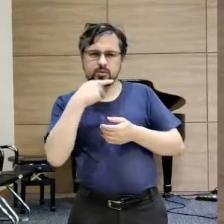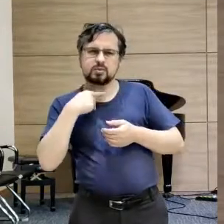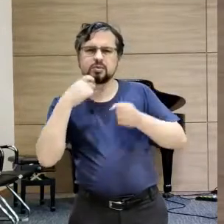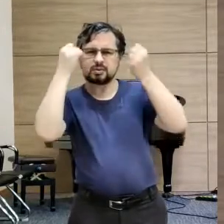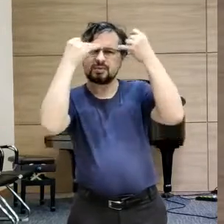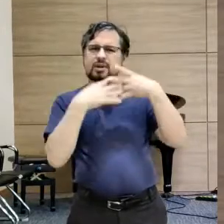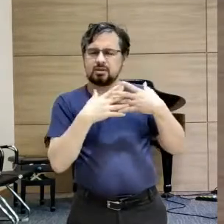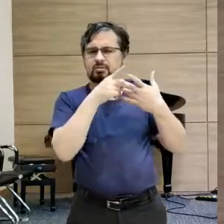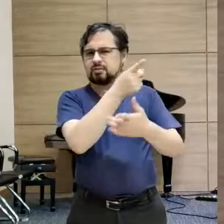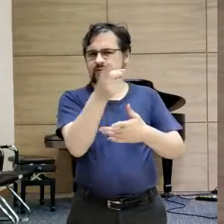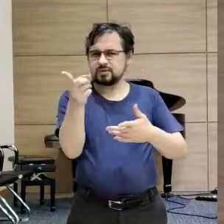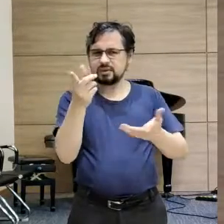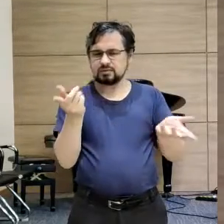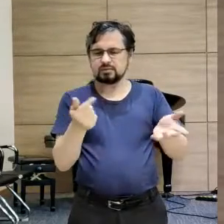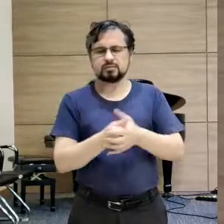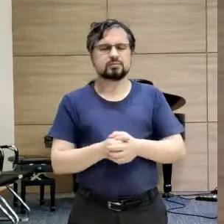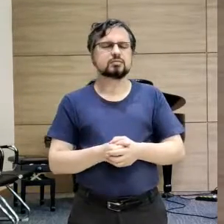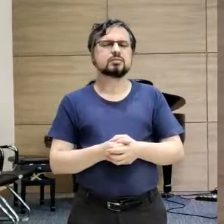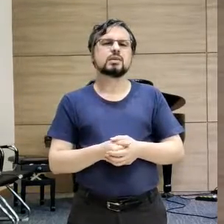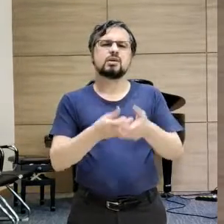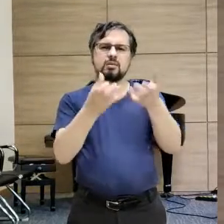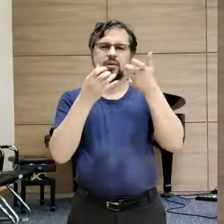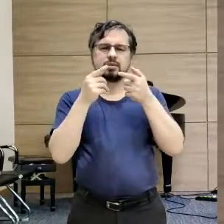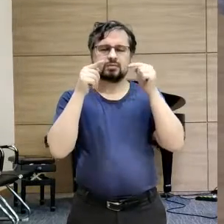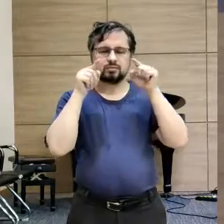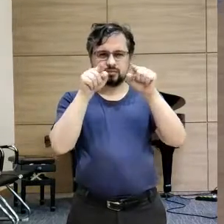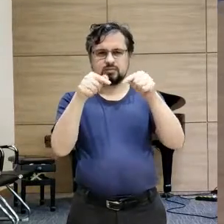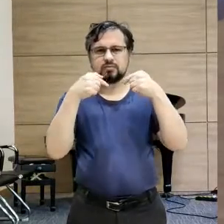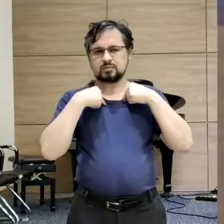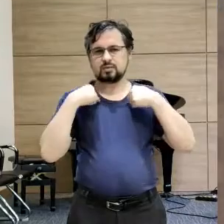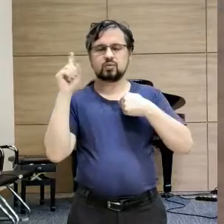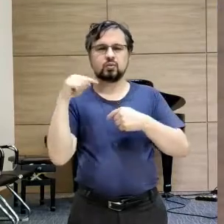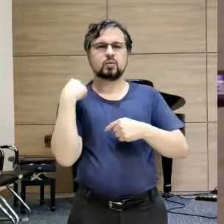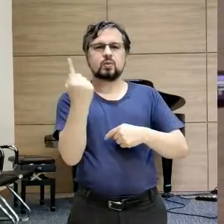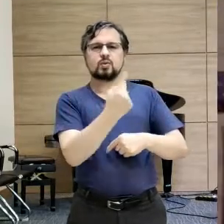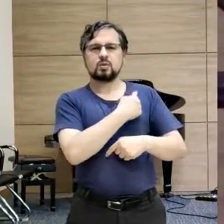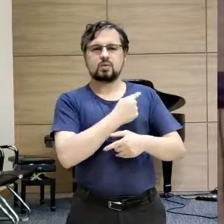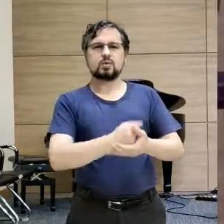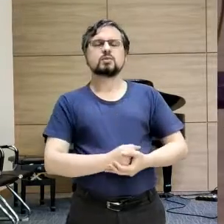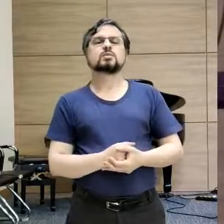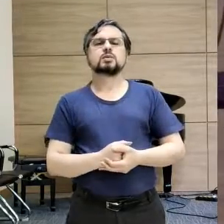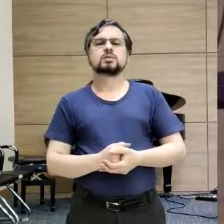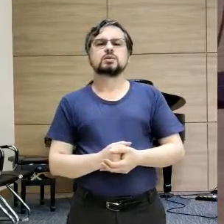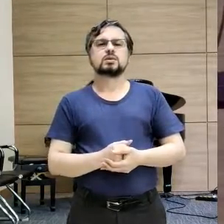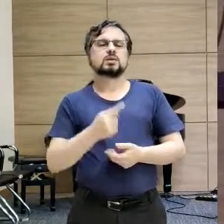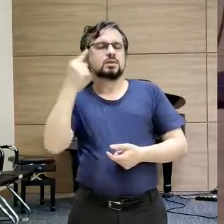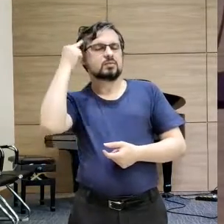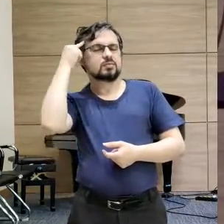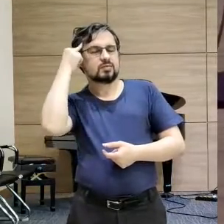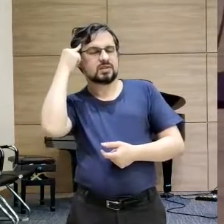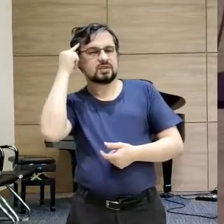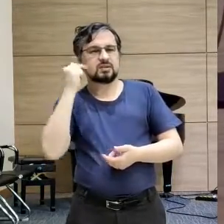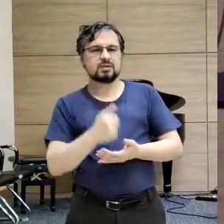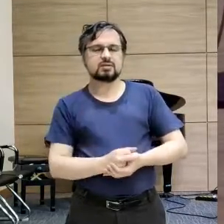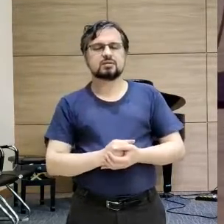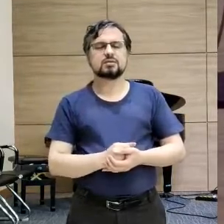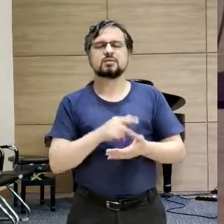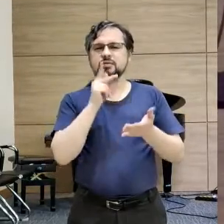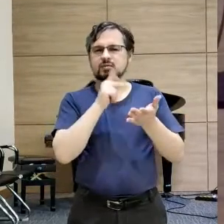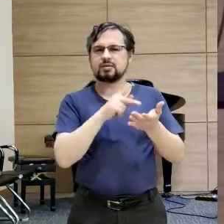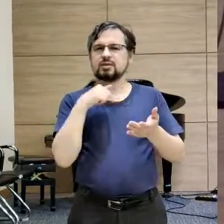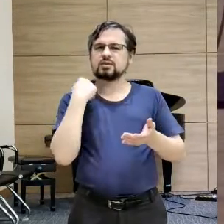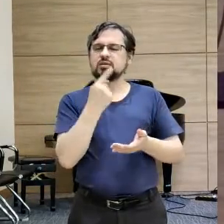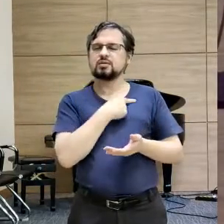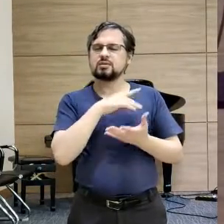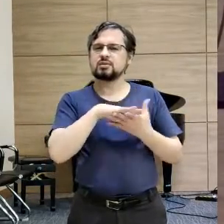eu gostaria que você, que eu, que nós, fizéssemos uma introspecção de verdade na nossa